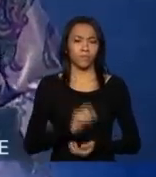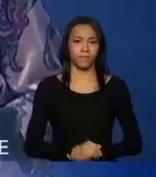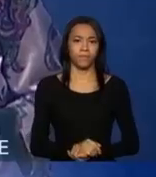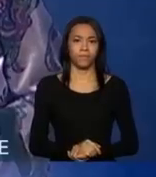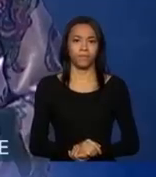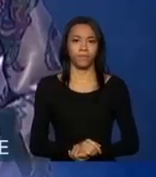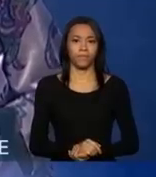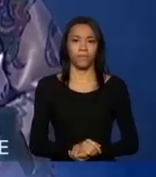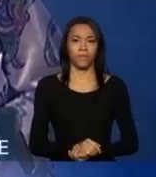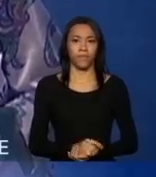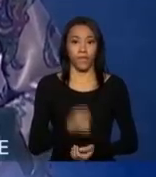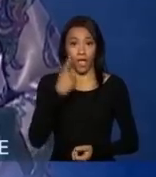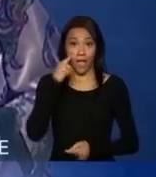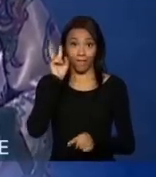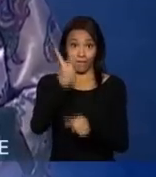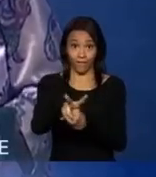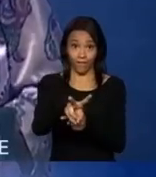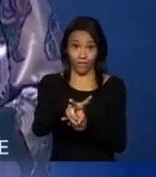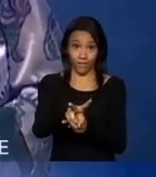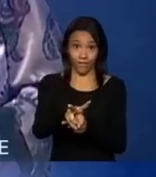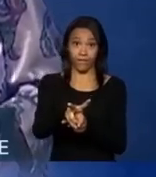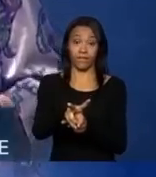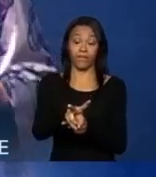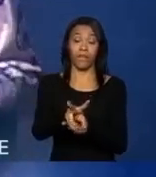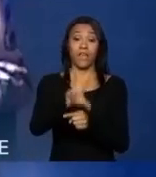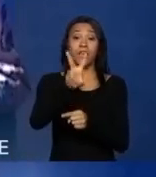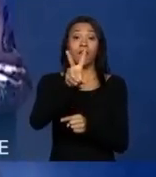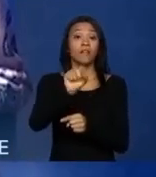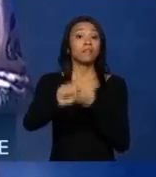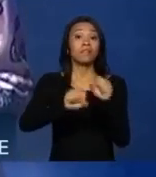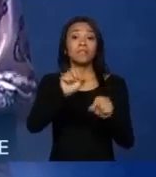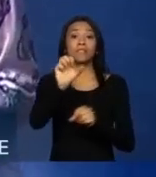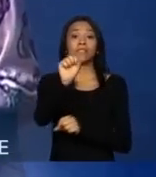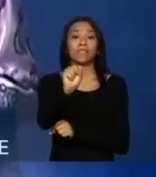da vigilância sanitária.